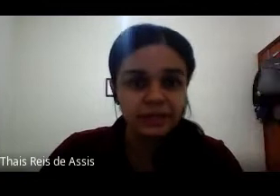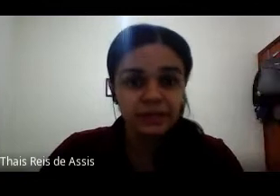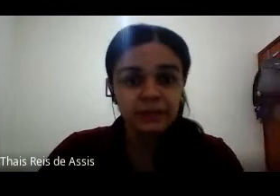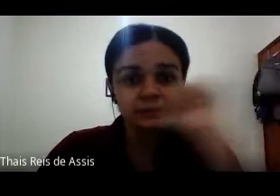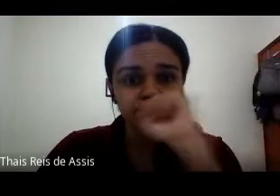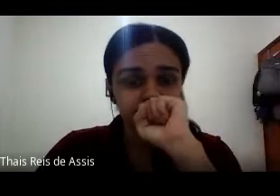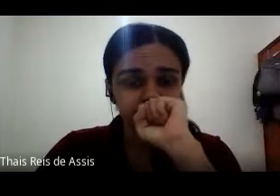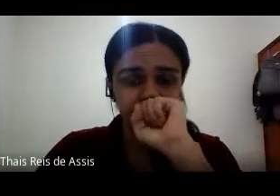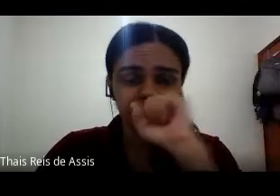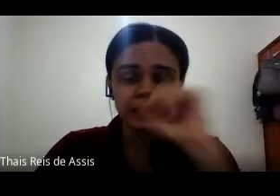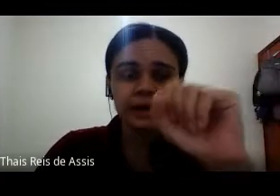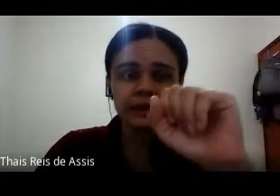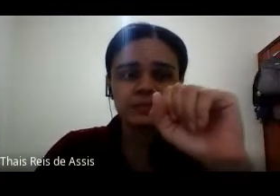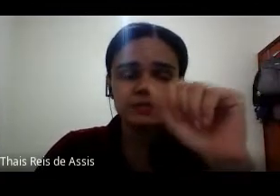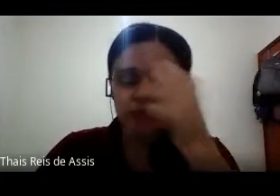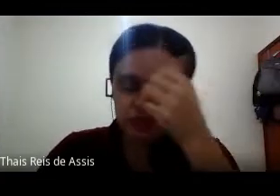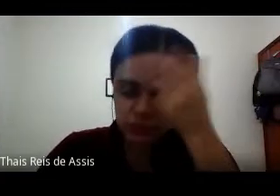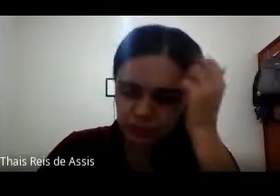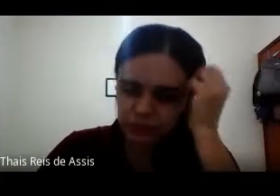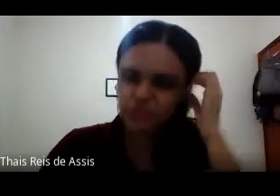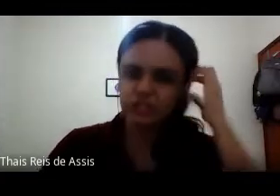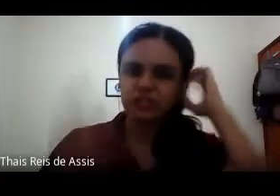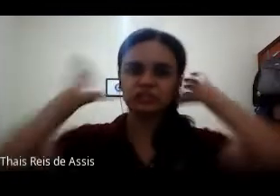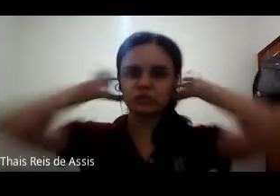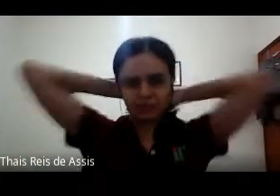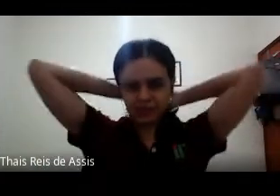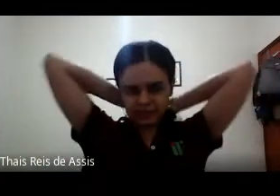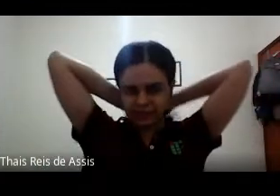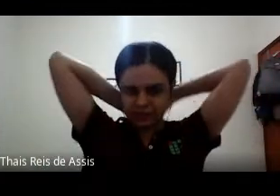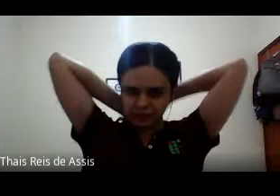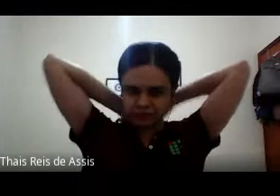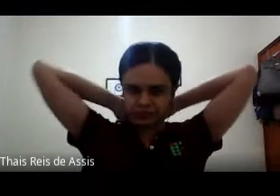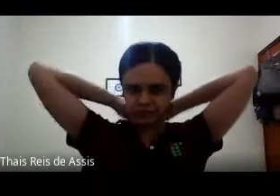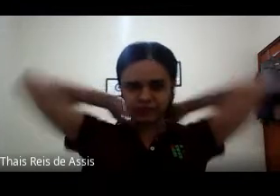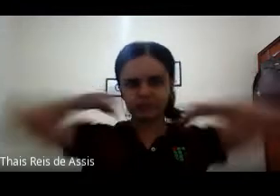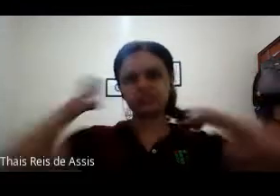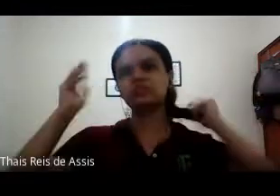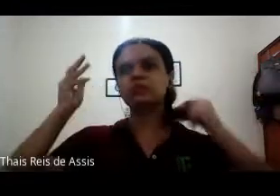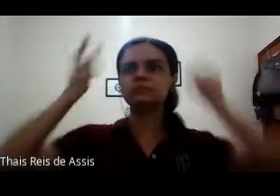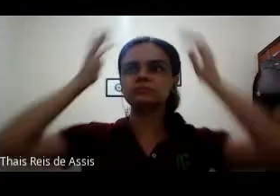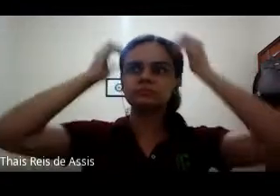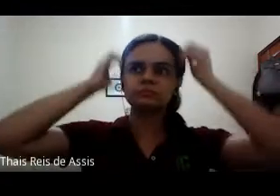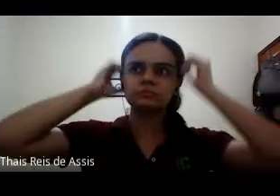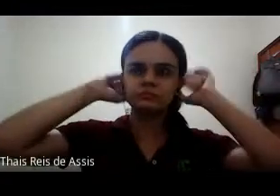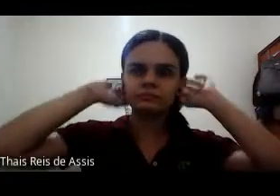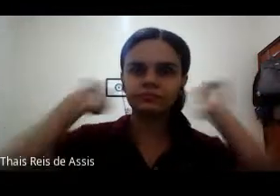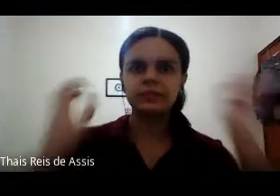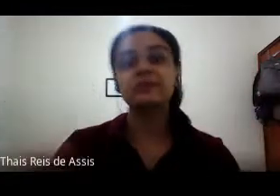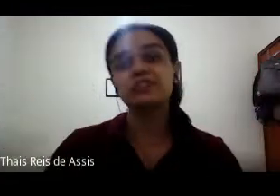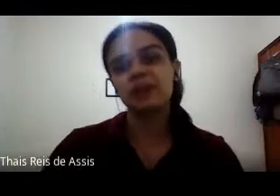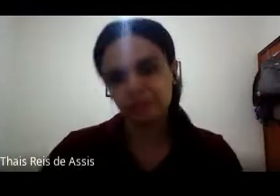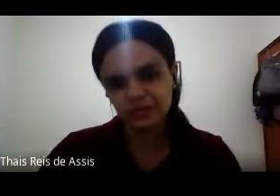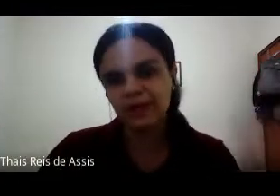humanidade, nem a exposição do assunto. Tem muita gente que questiona ao dispositivo, mas a gente não